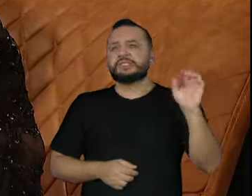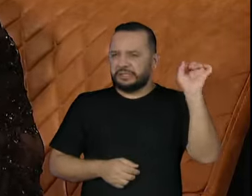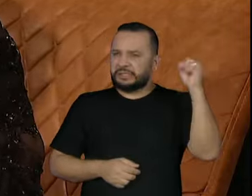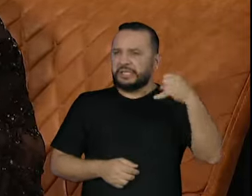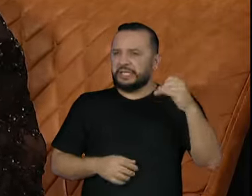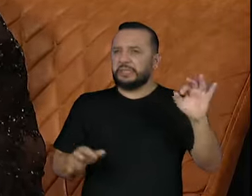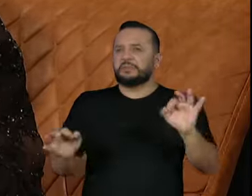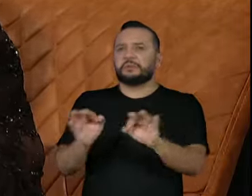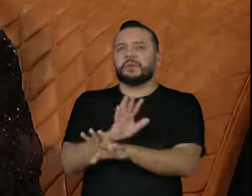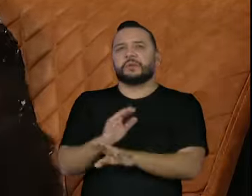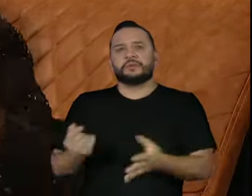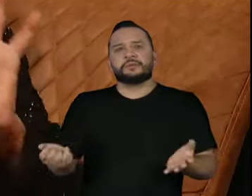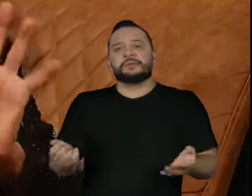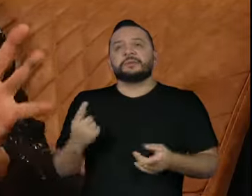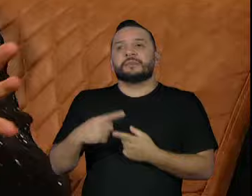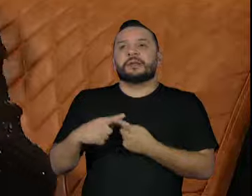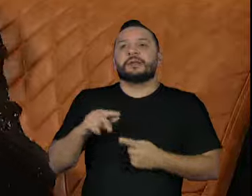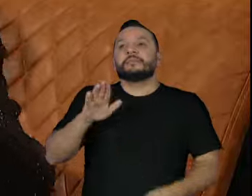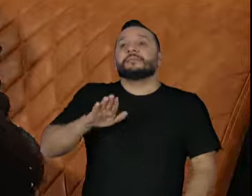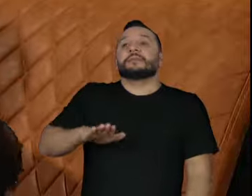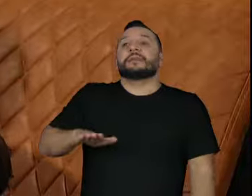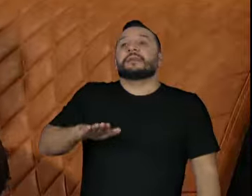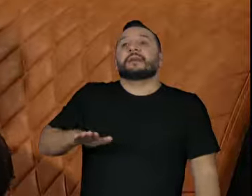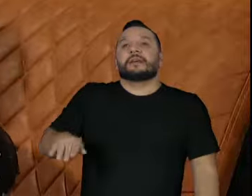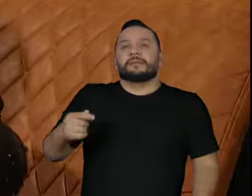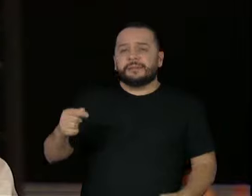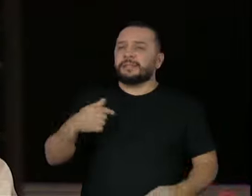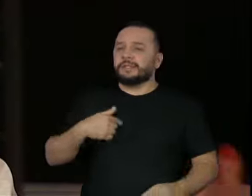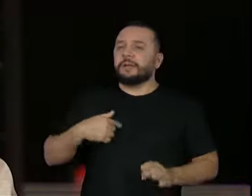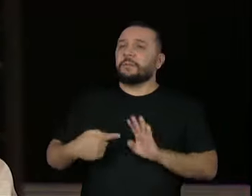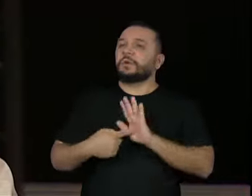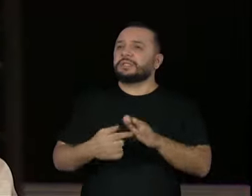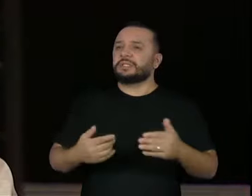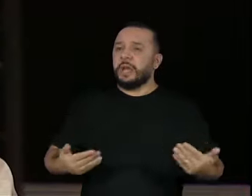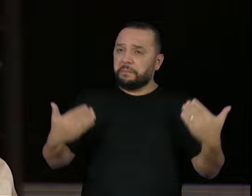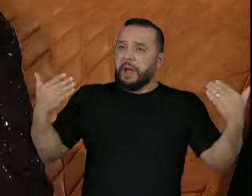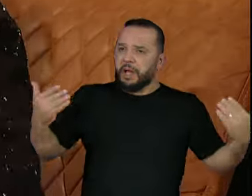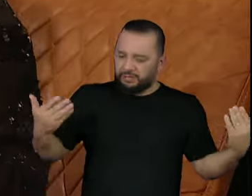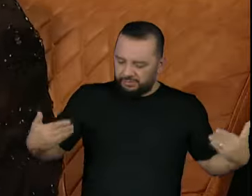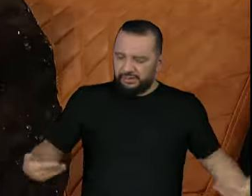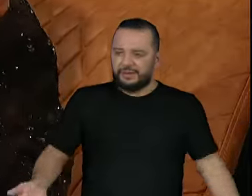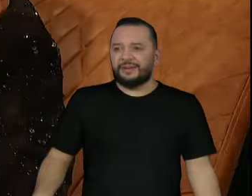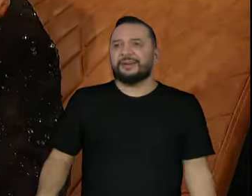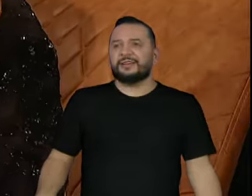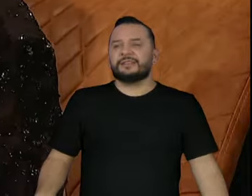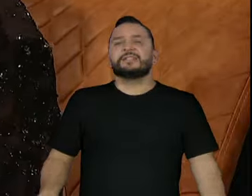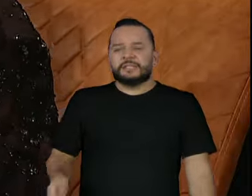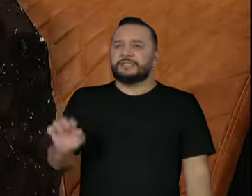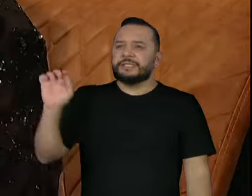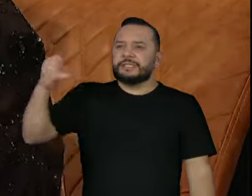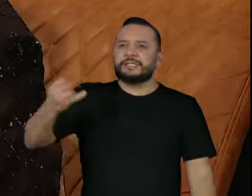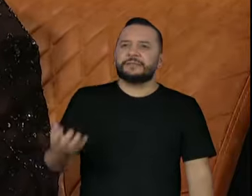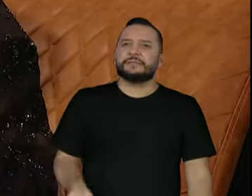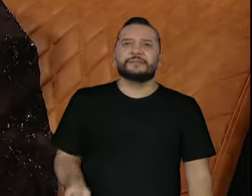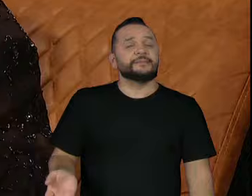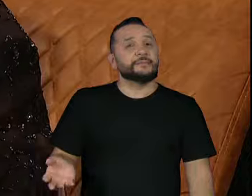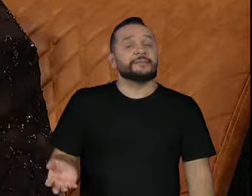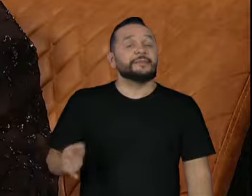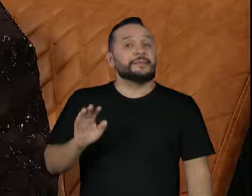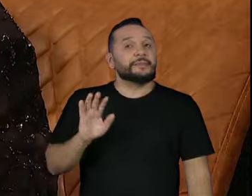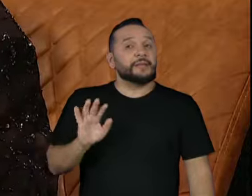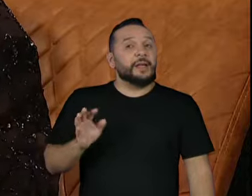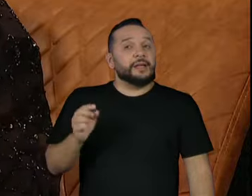fiz. Porque quando a gente é pequena, a gente tem que mostrar que está entrando, né? Senão ninguém vê. Aí eu, claro que eu fiz. Aí um dia ele